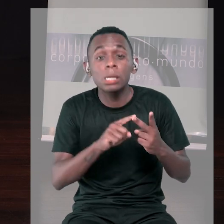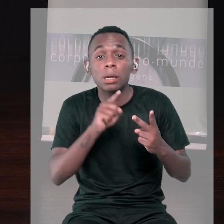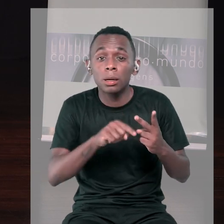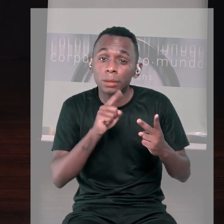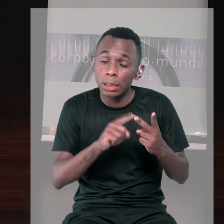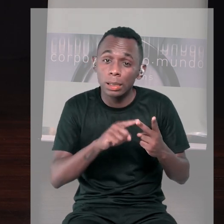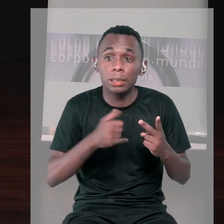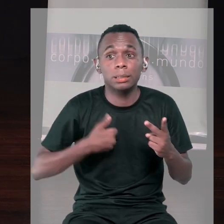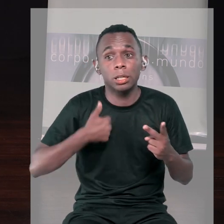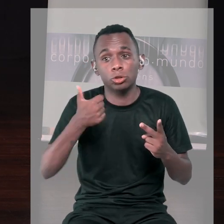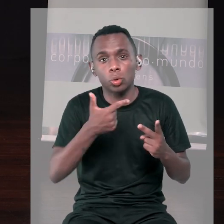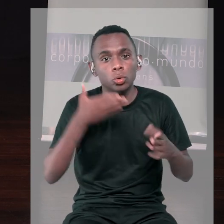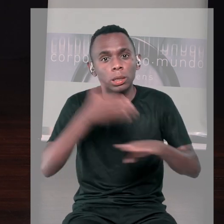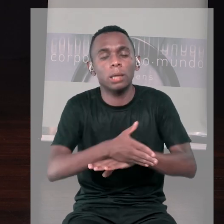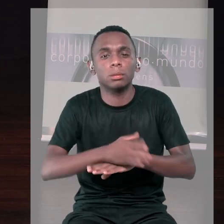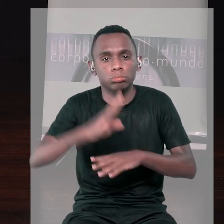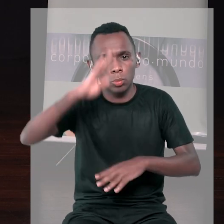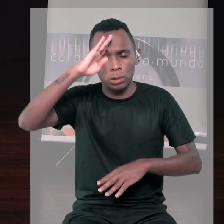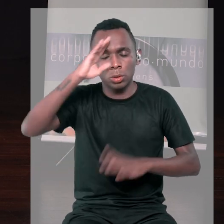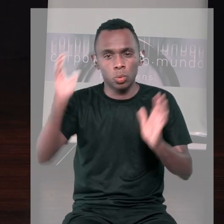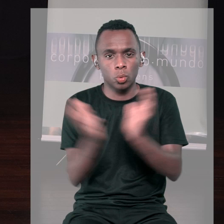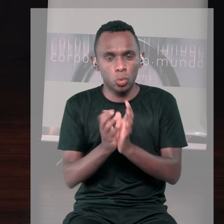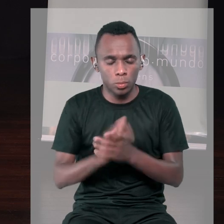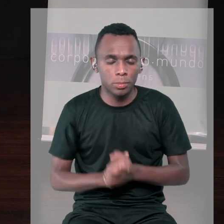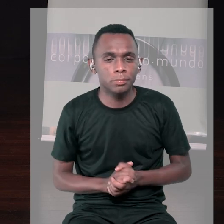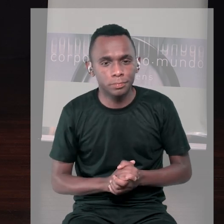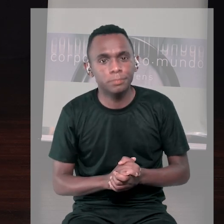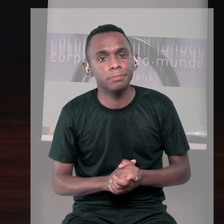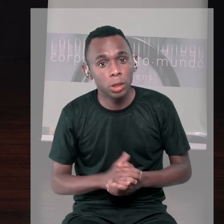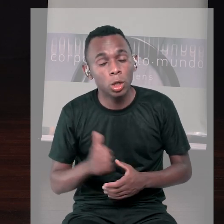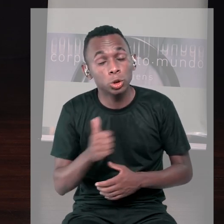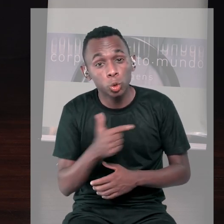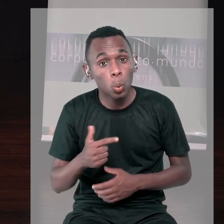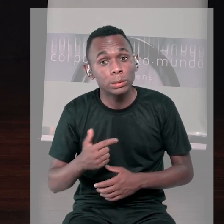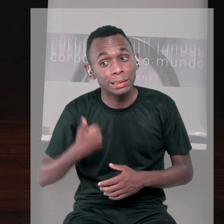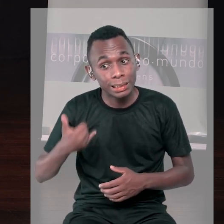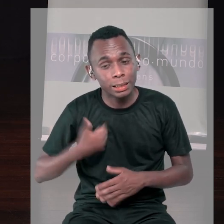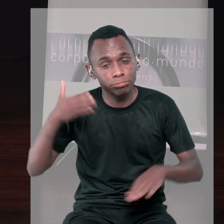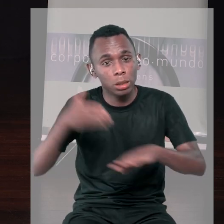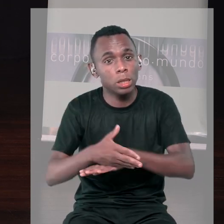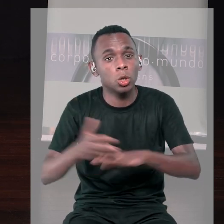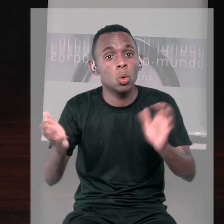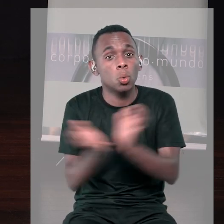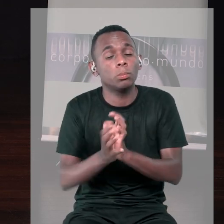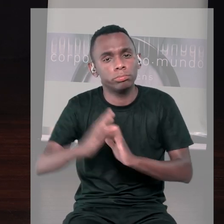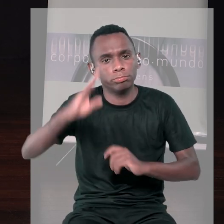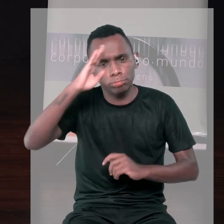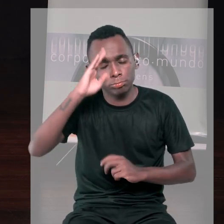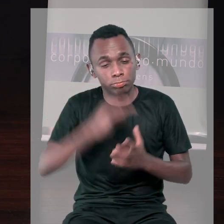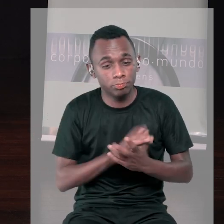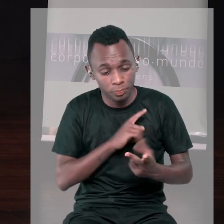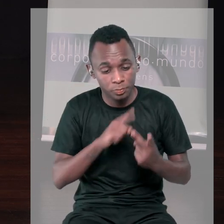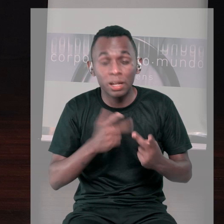anos ingressa no exército prussiano. Eu não errei o dado, não, é esse mesmo, viu, gente? 12 anos ele ingressa e ele relata já aos 13,